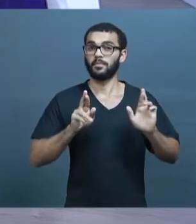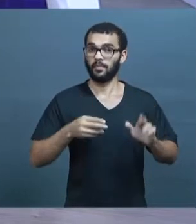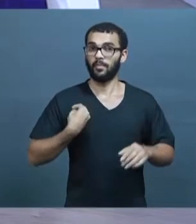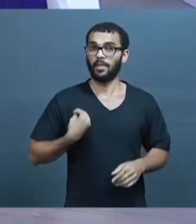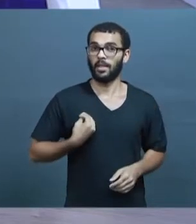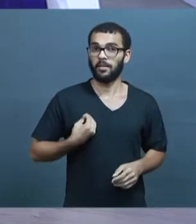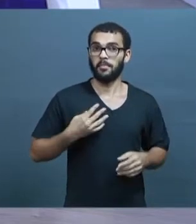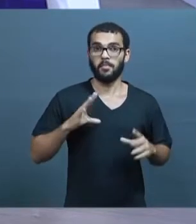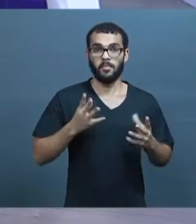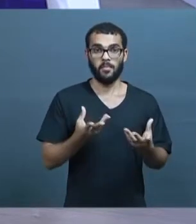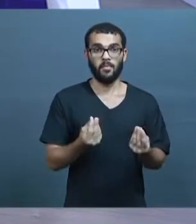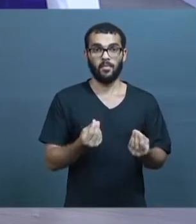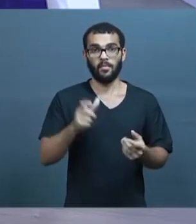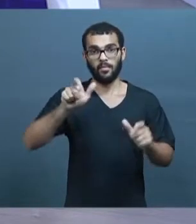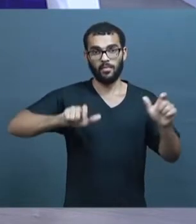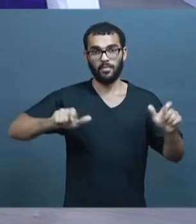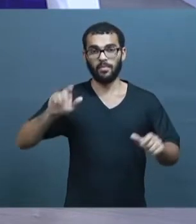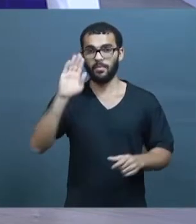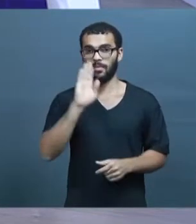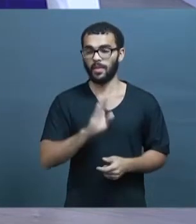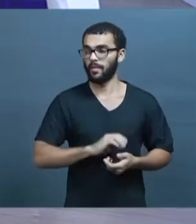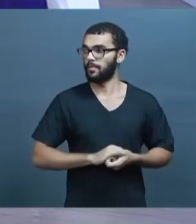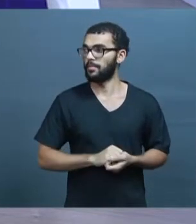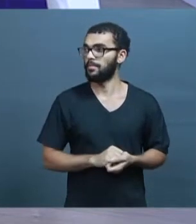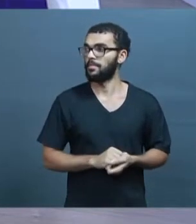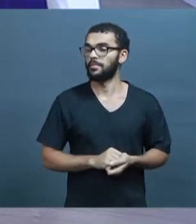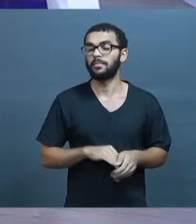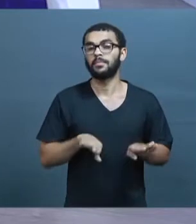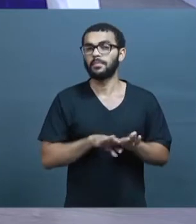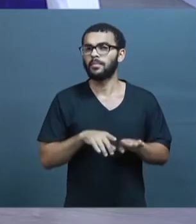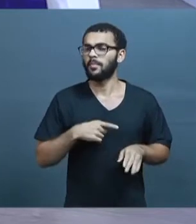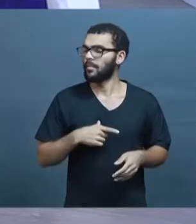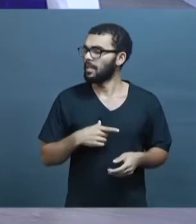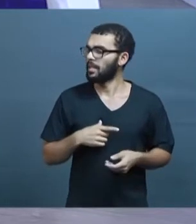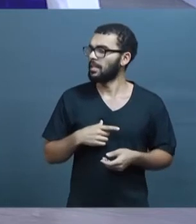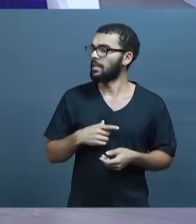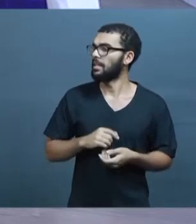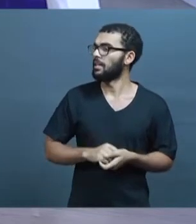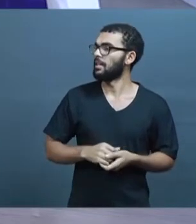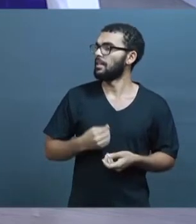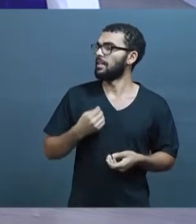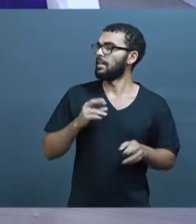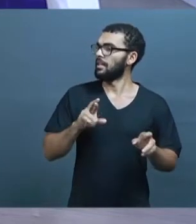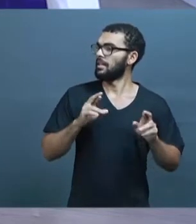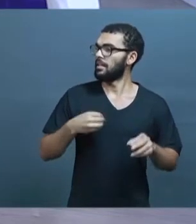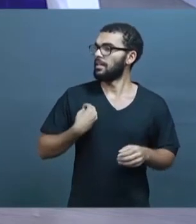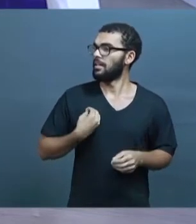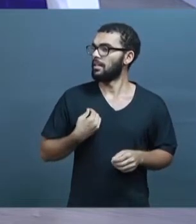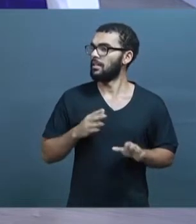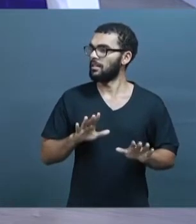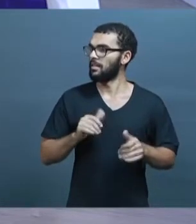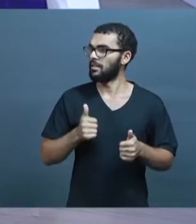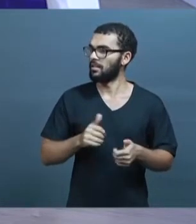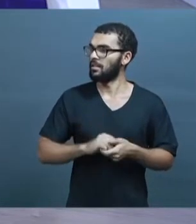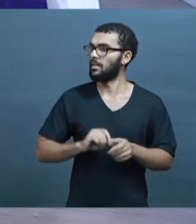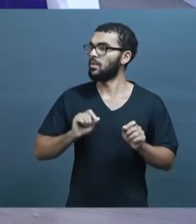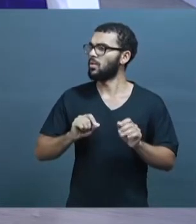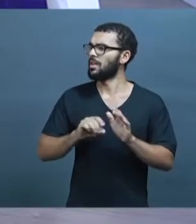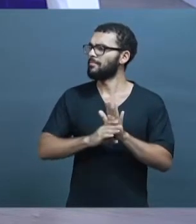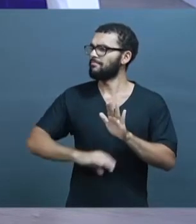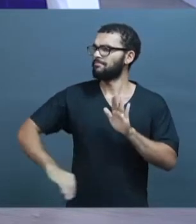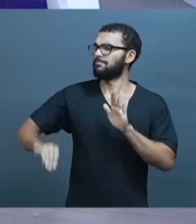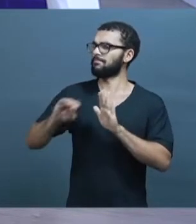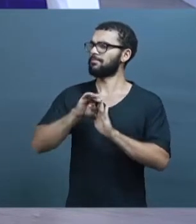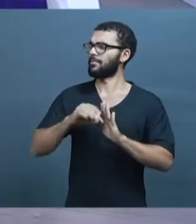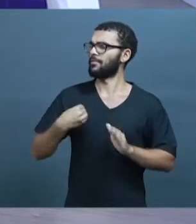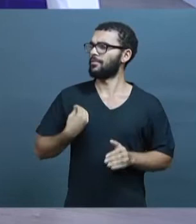brasileiros. Ela realmente é um exemplo. Mas além da expectativa de vida, Benito, explica pra gente o que seria a sobrevida, que se fala muito também na